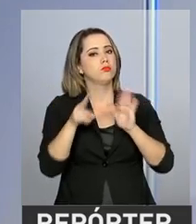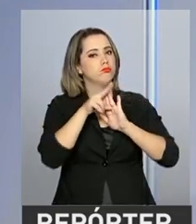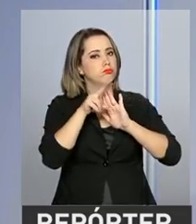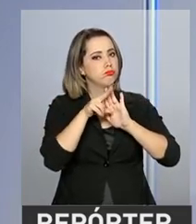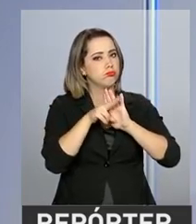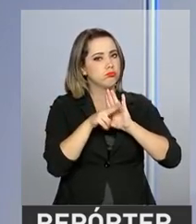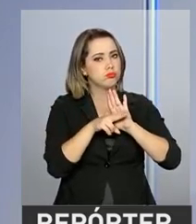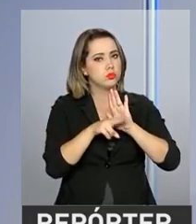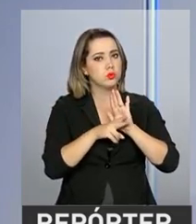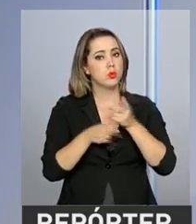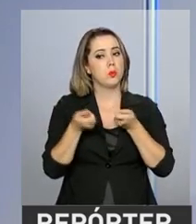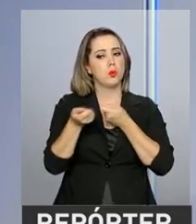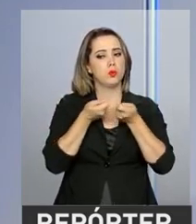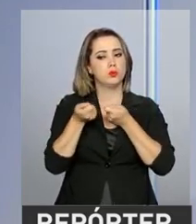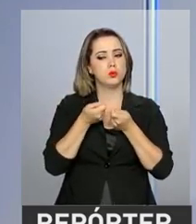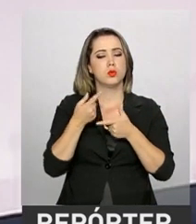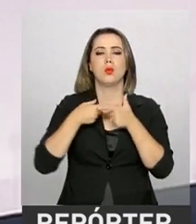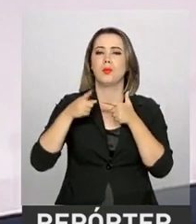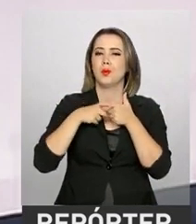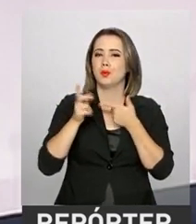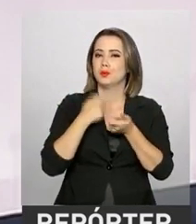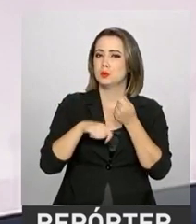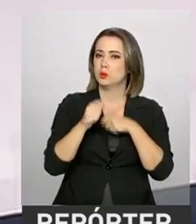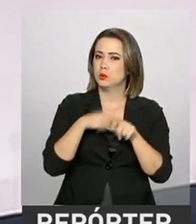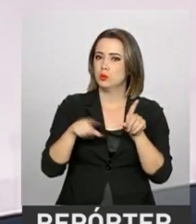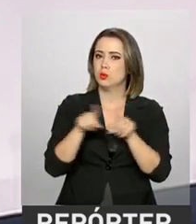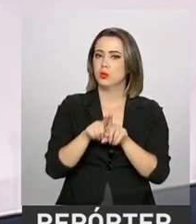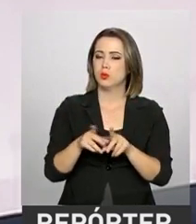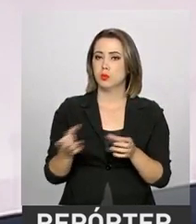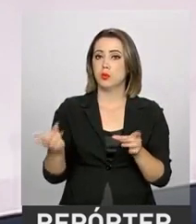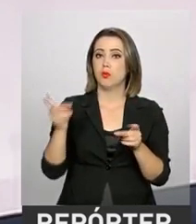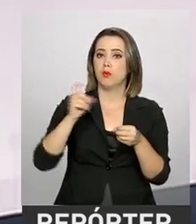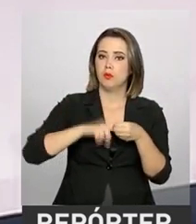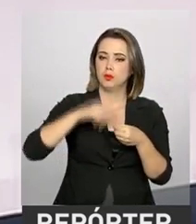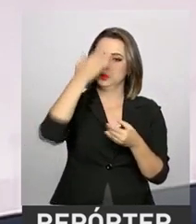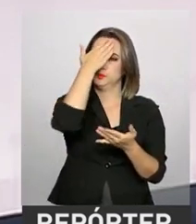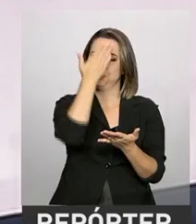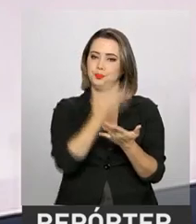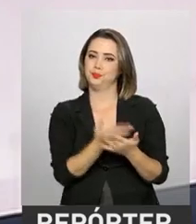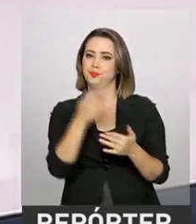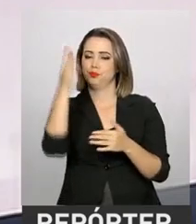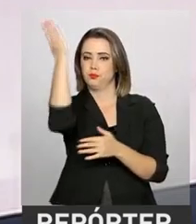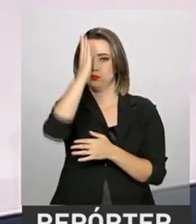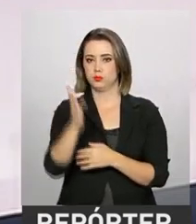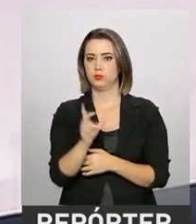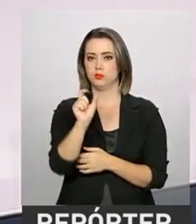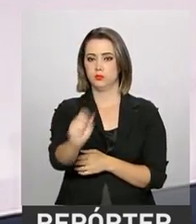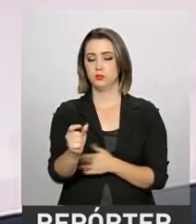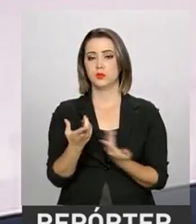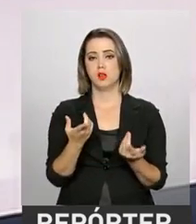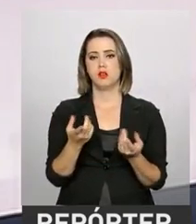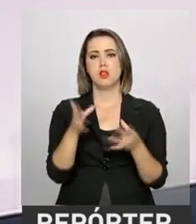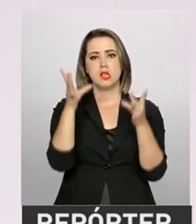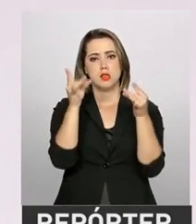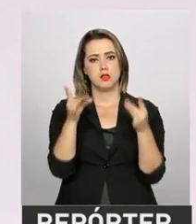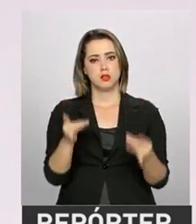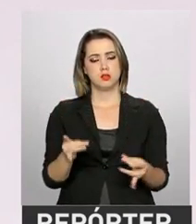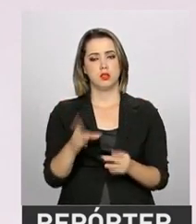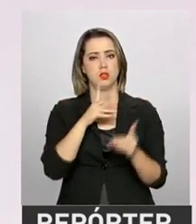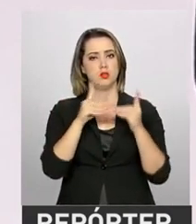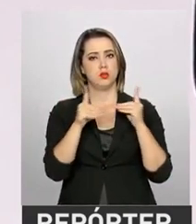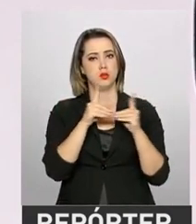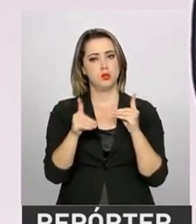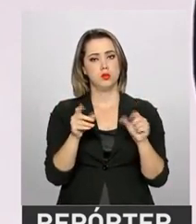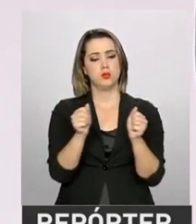econômica, sanear as contas públicas e, assim, retomar a confiança no país. Michel Temer destacou o diálogo que mantém